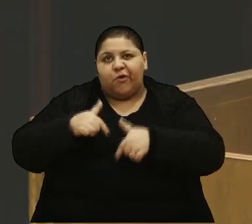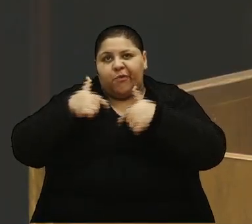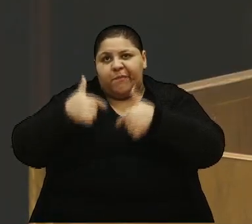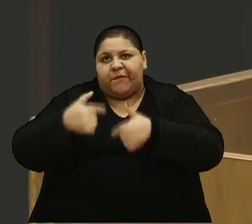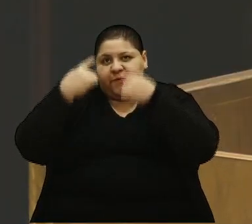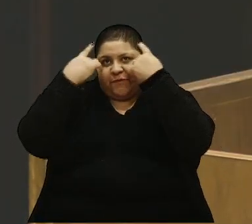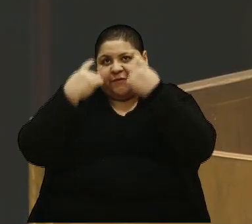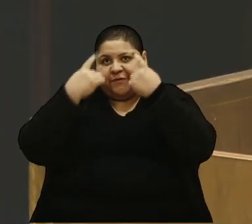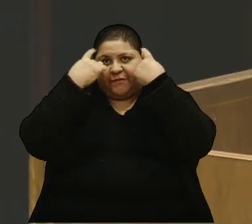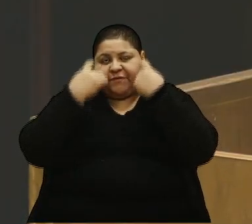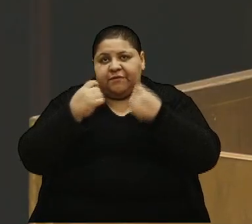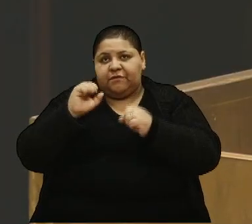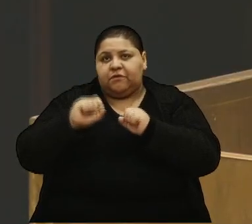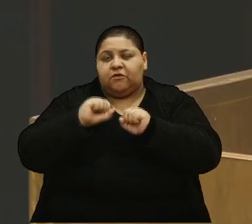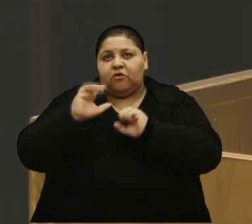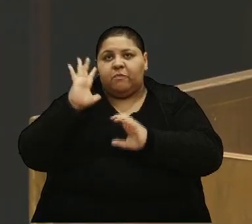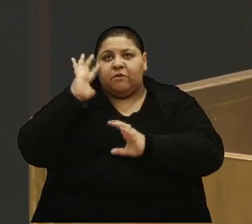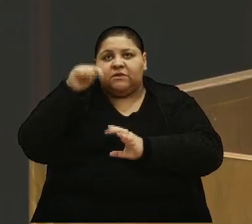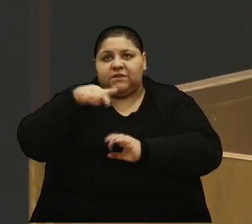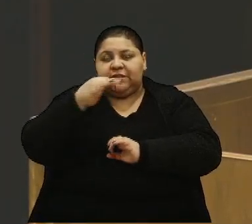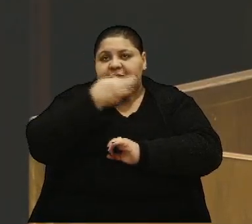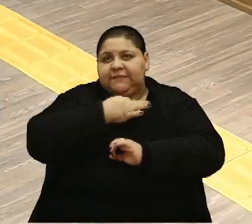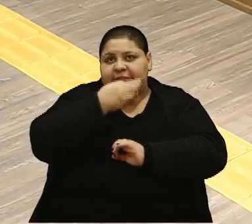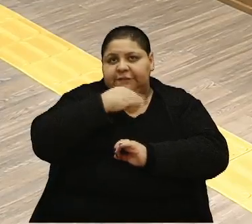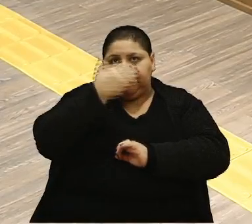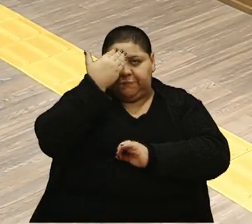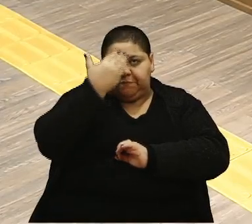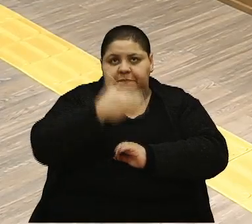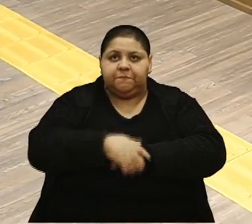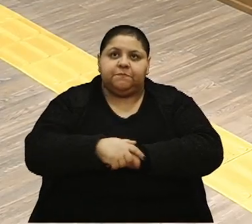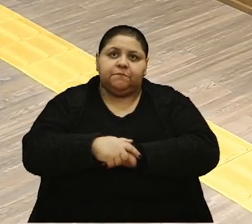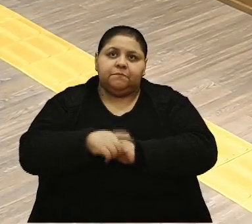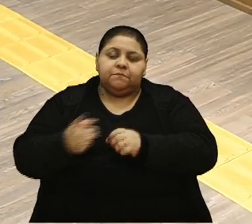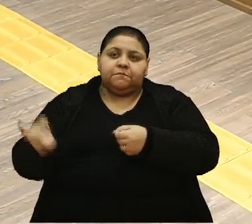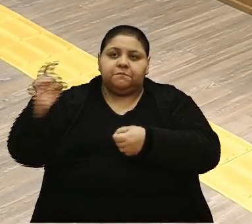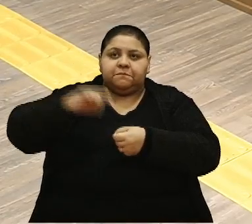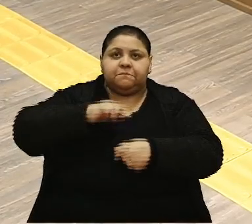violência, como aconteceu aqui na nossa cidade. Muito obrigado. Devolvo os trabalhos ao presidente.